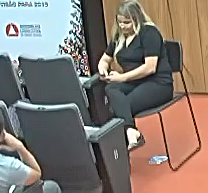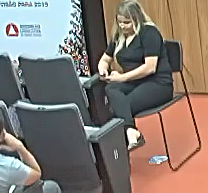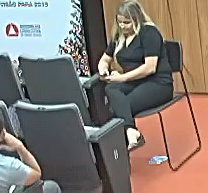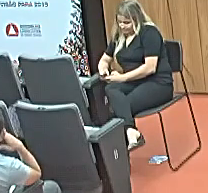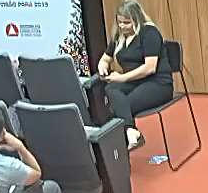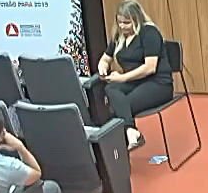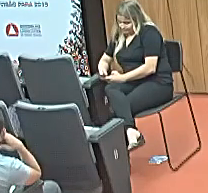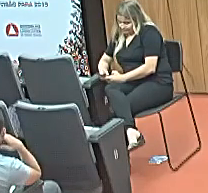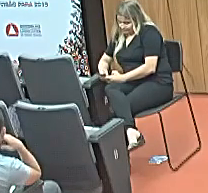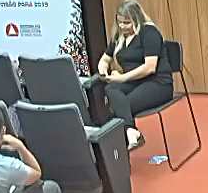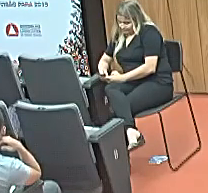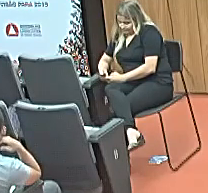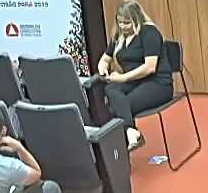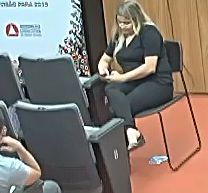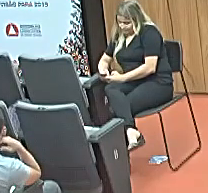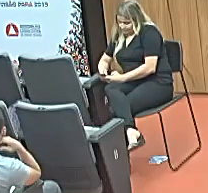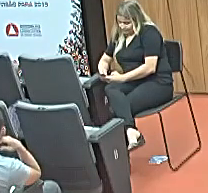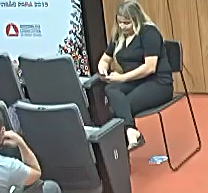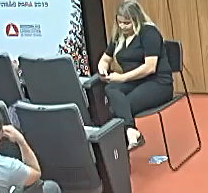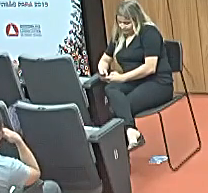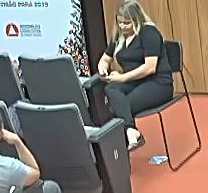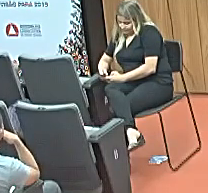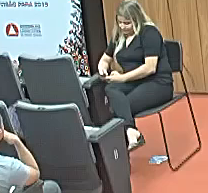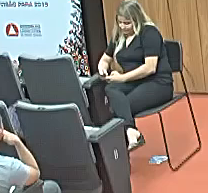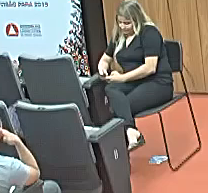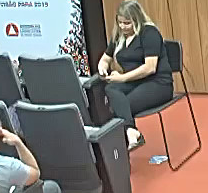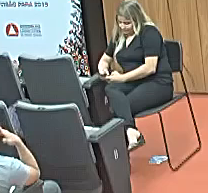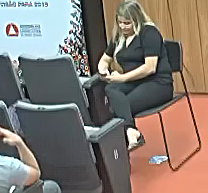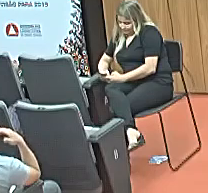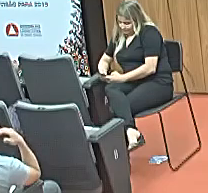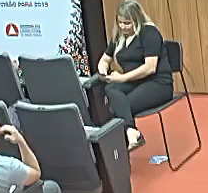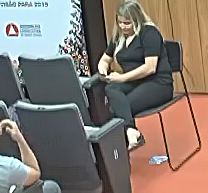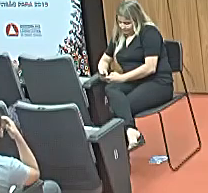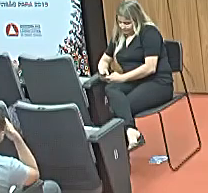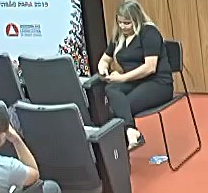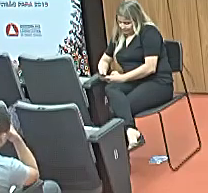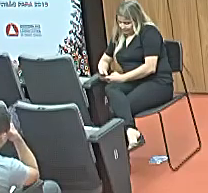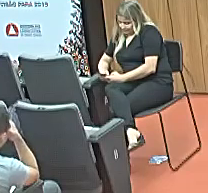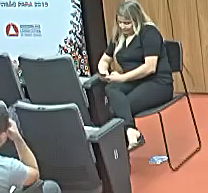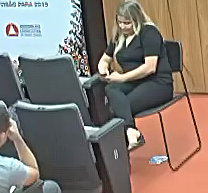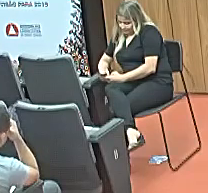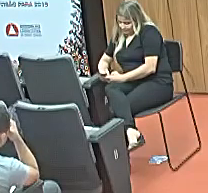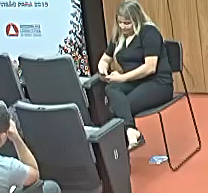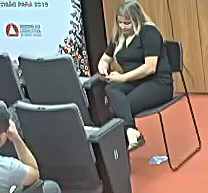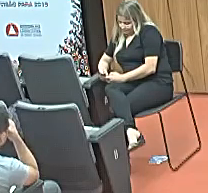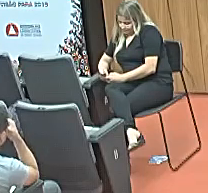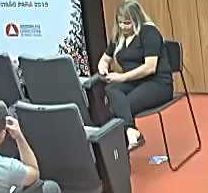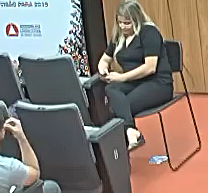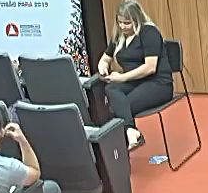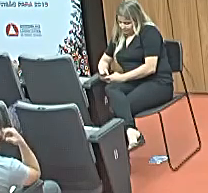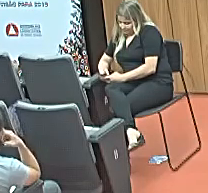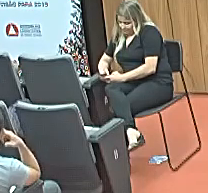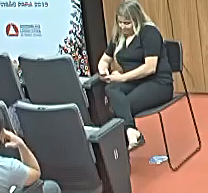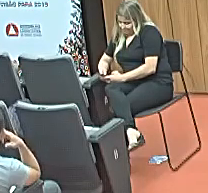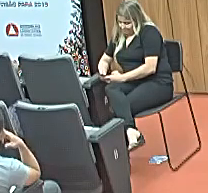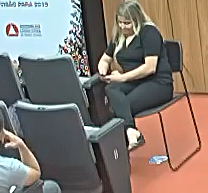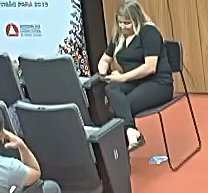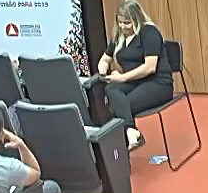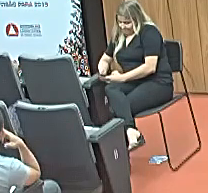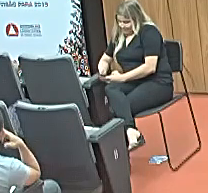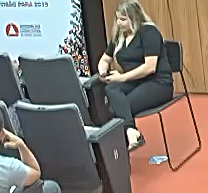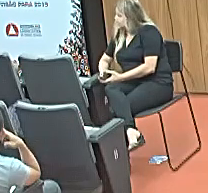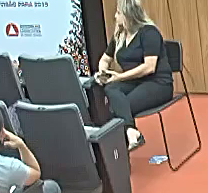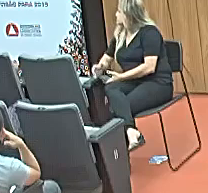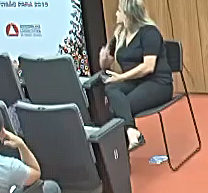do agricultor pode se capacitar nas questões da agroecologia da produção é a alternativa das tecnologias alternativas